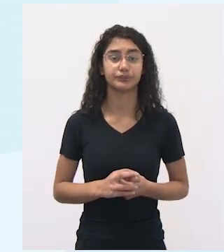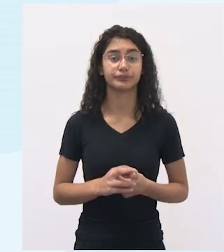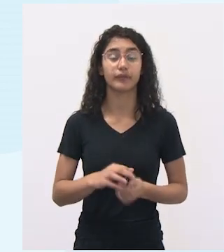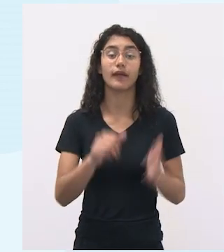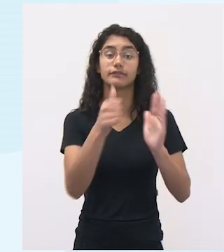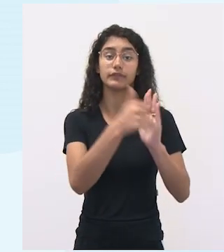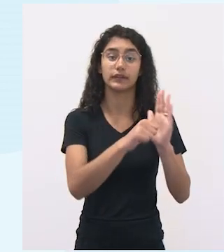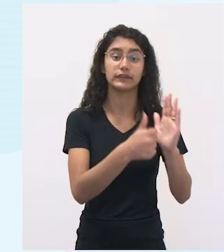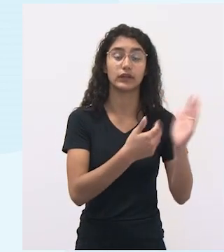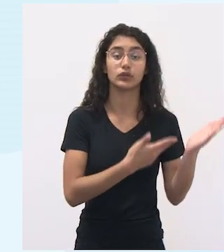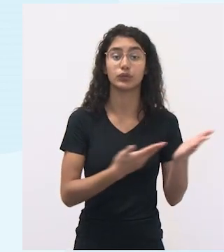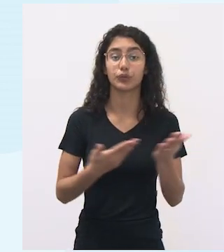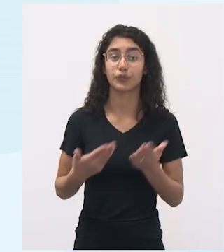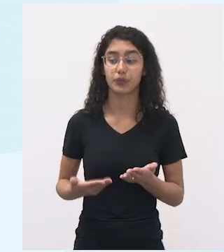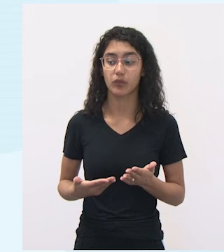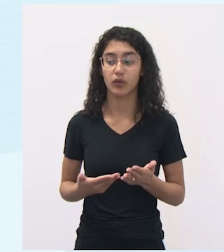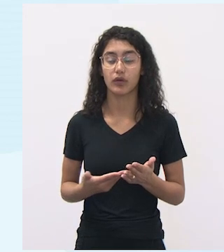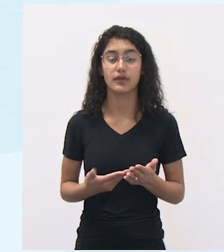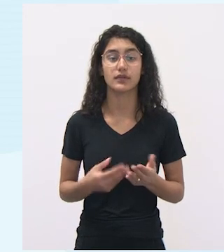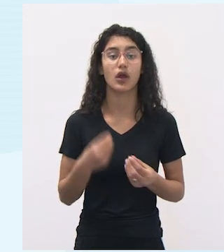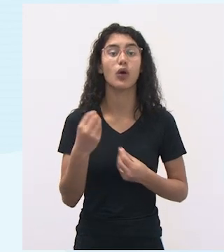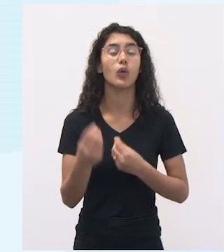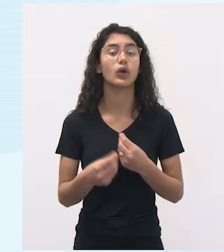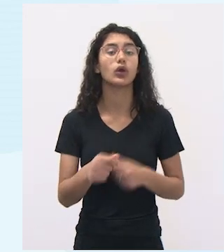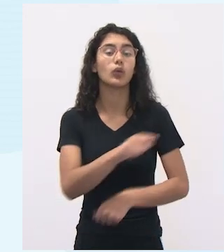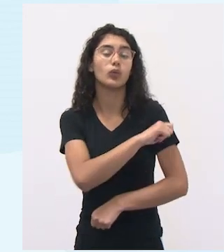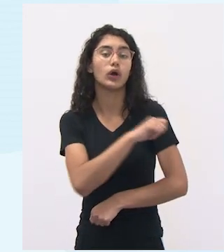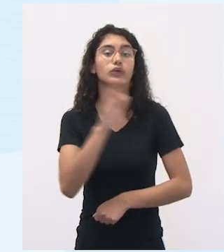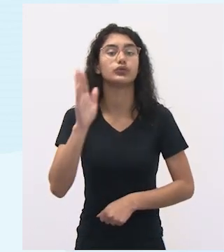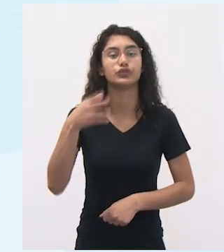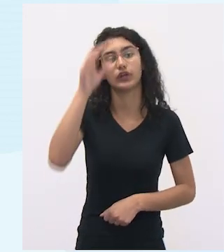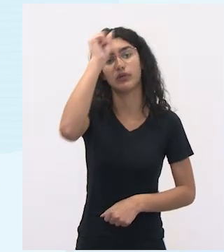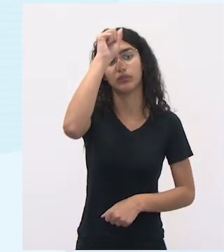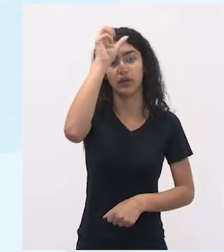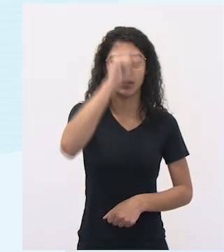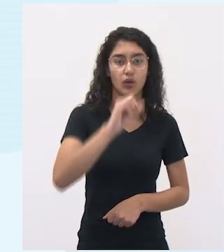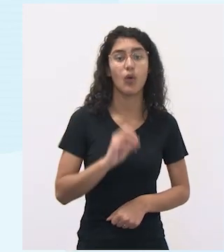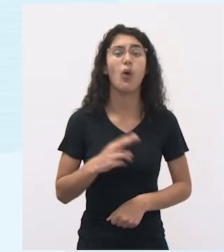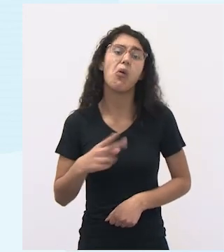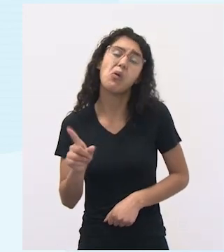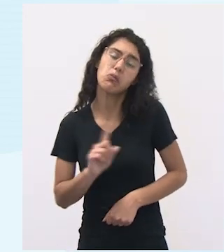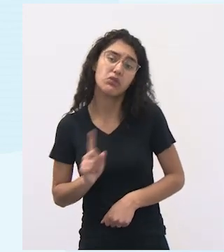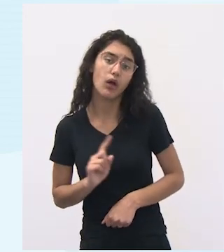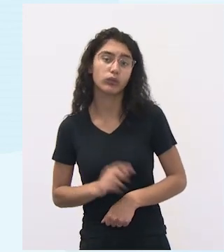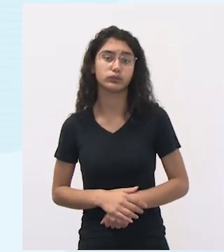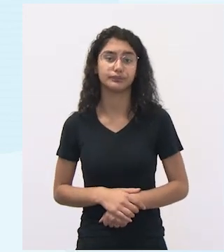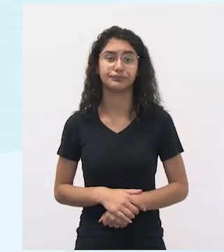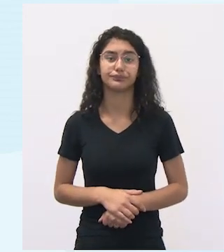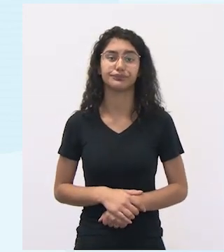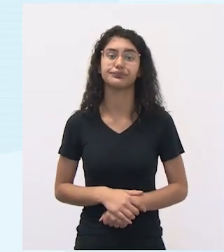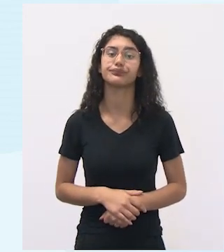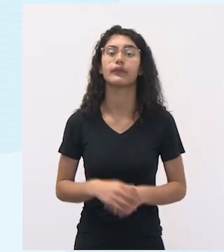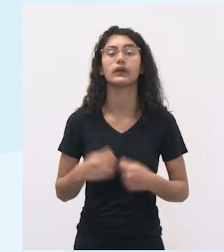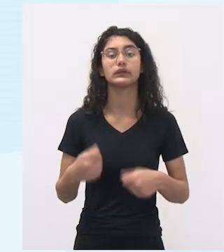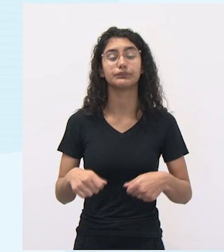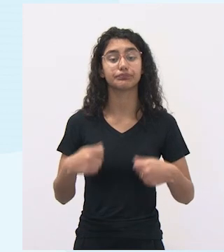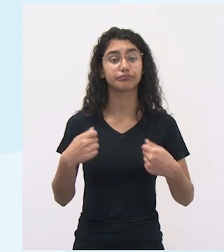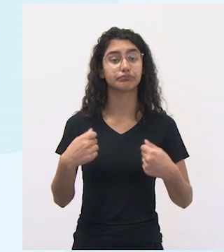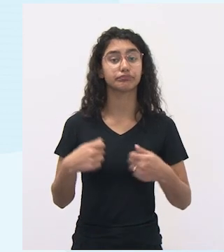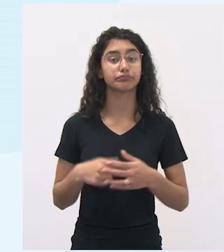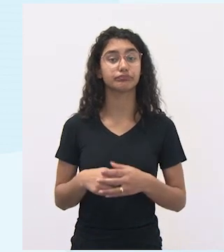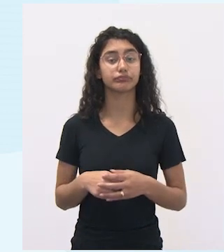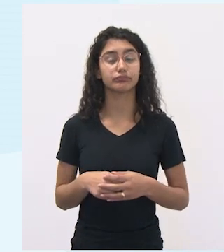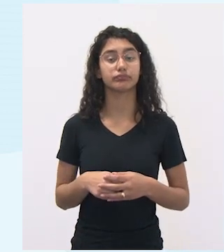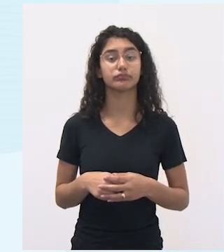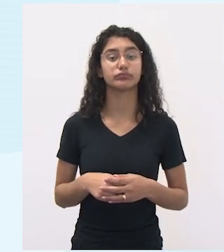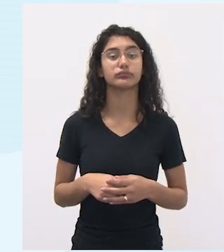traz evidências daquilo que realmente o meu aluno aprendeu ou não aprendeu. Ela vem atestar os objetivos de